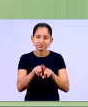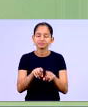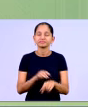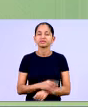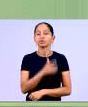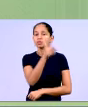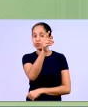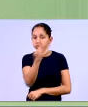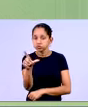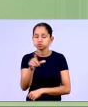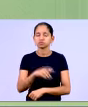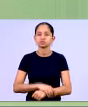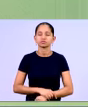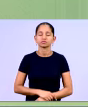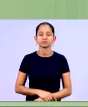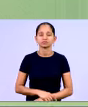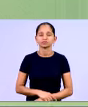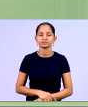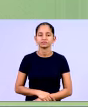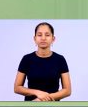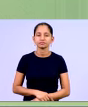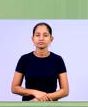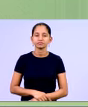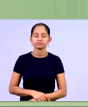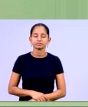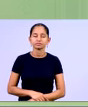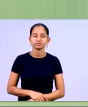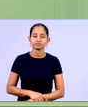Outros benefícios.